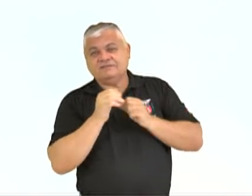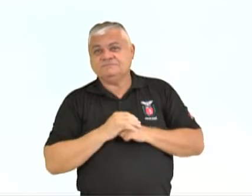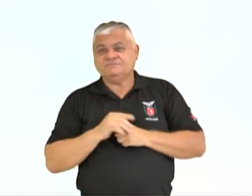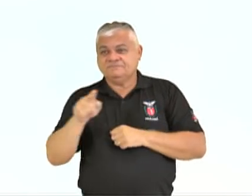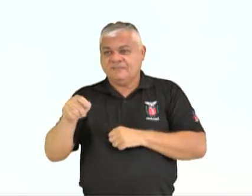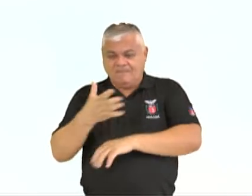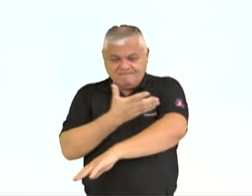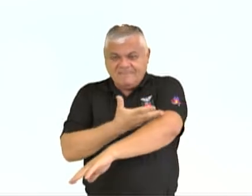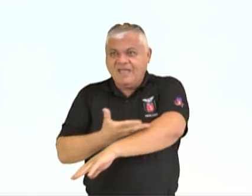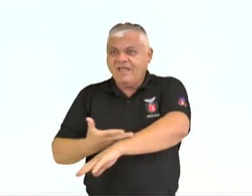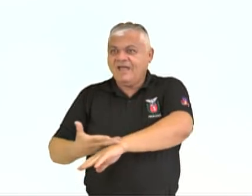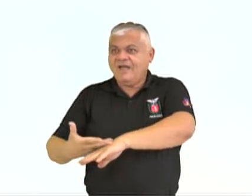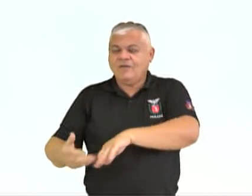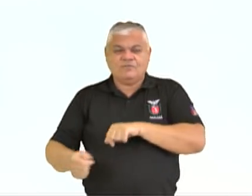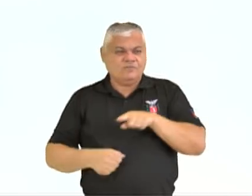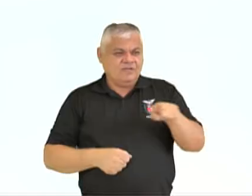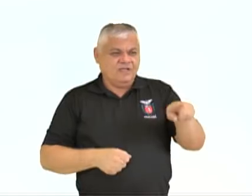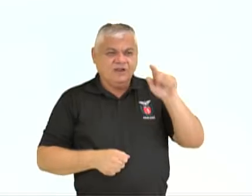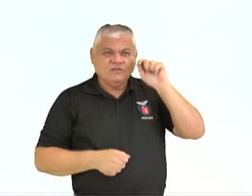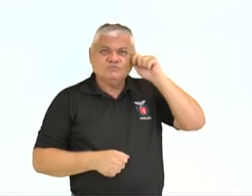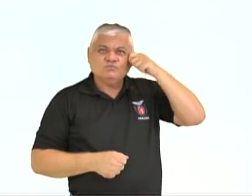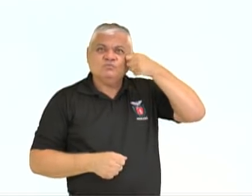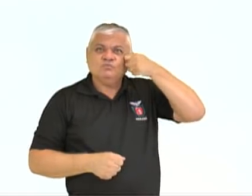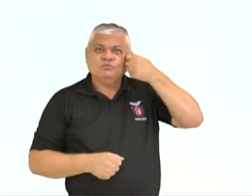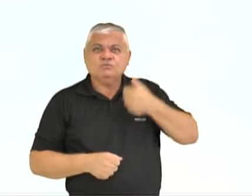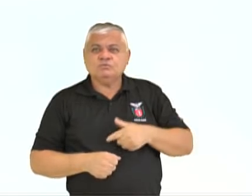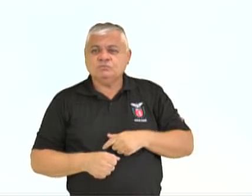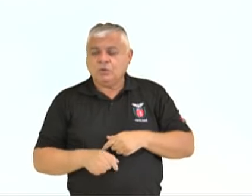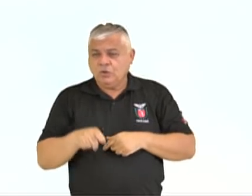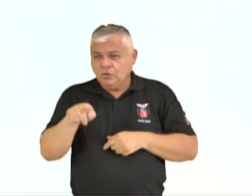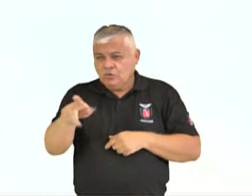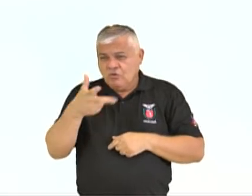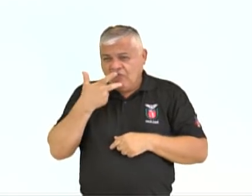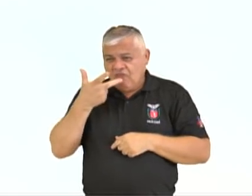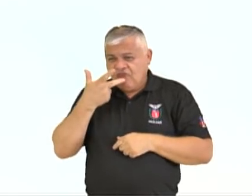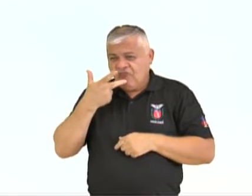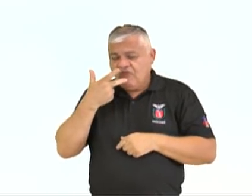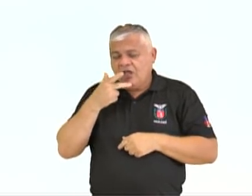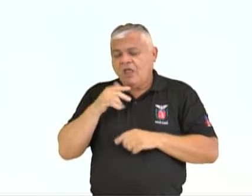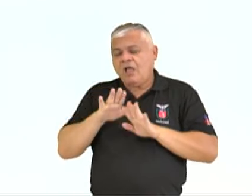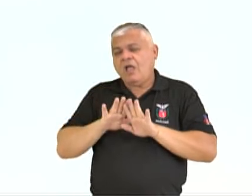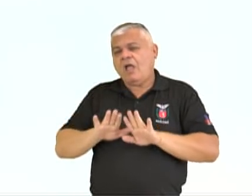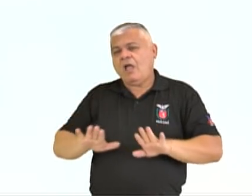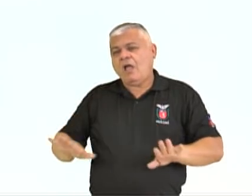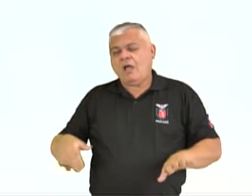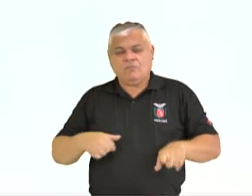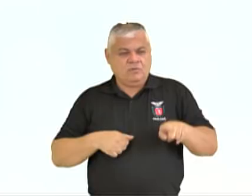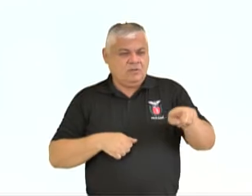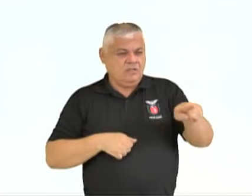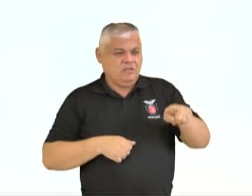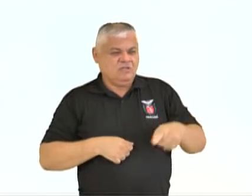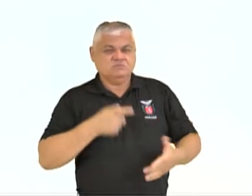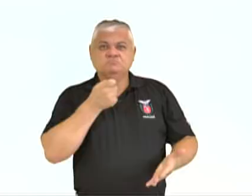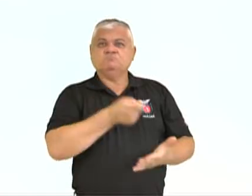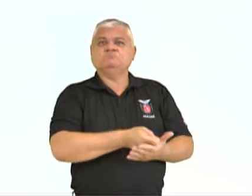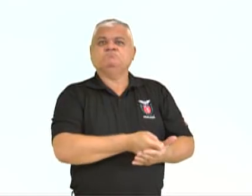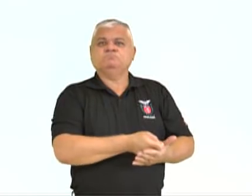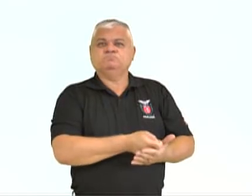pele clara, de pele escura. Um fala branda, o outro